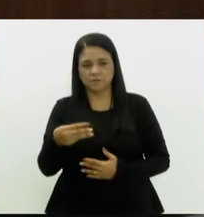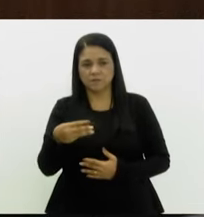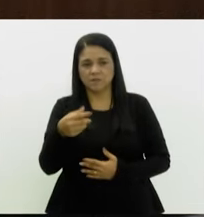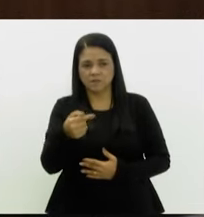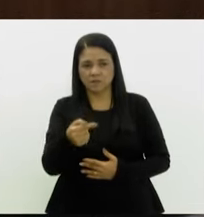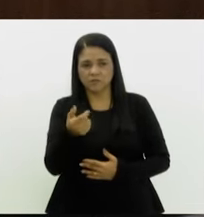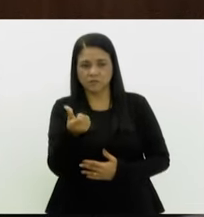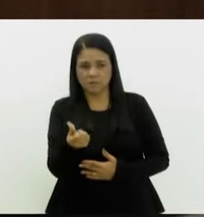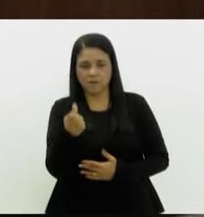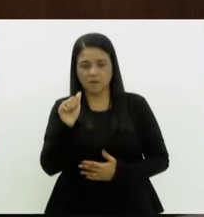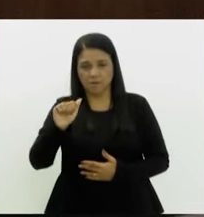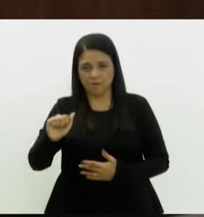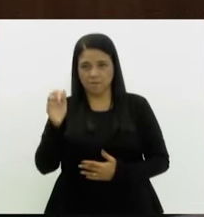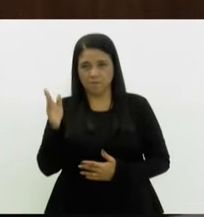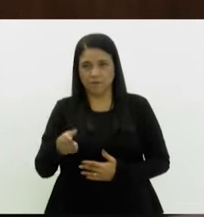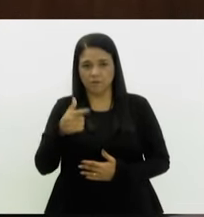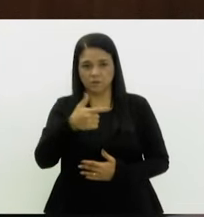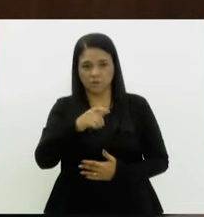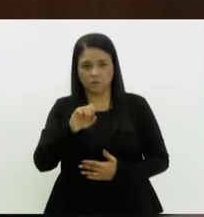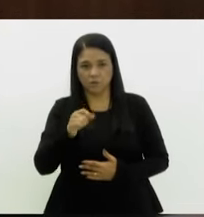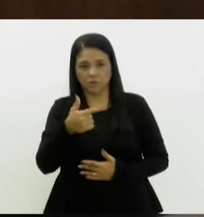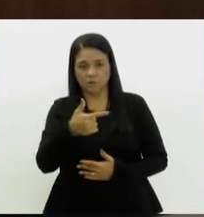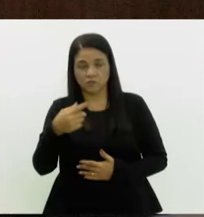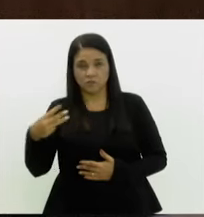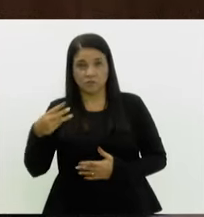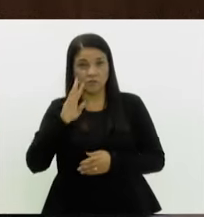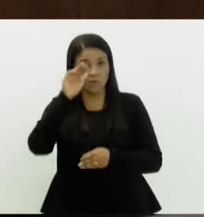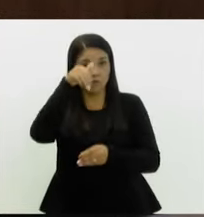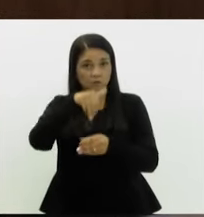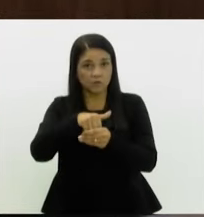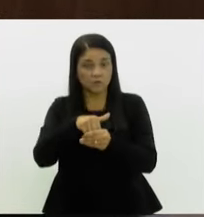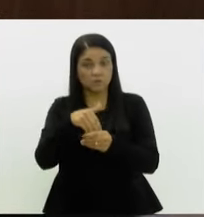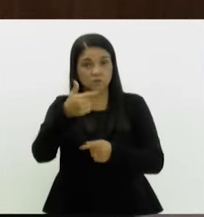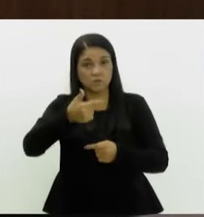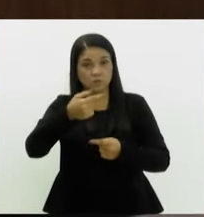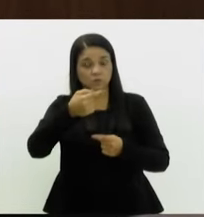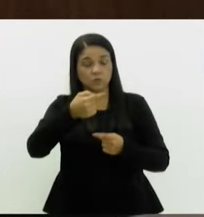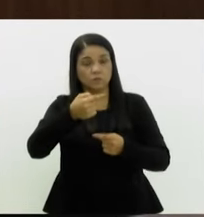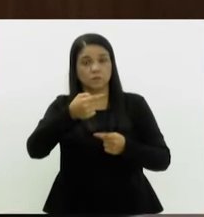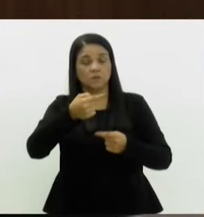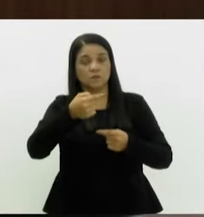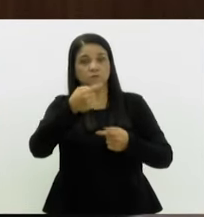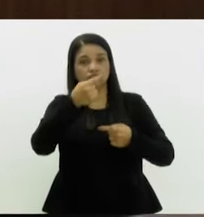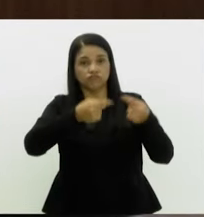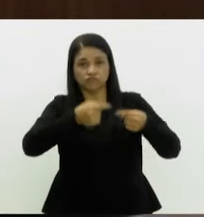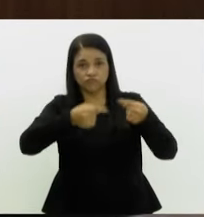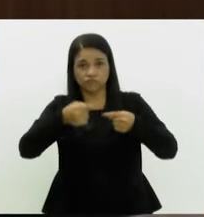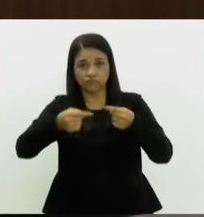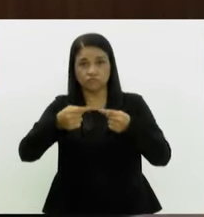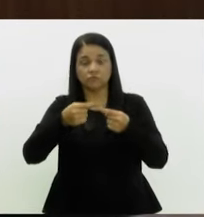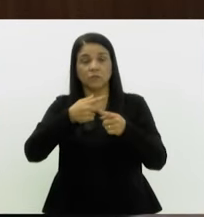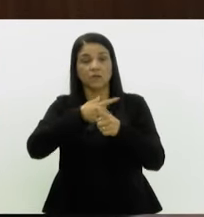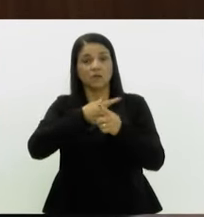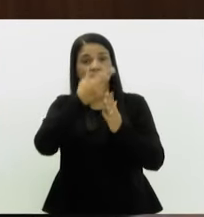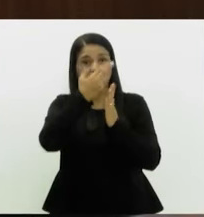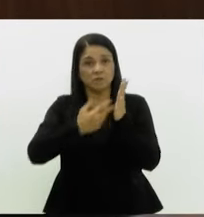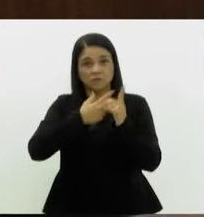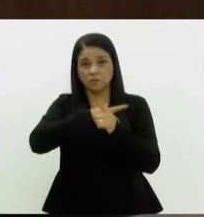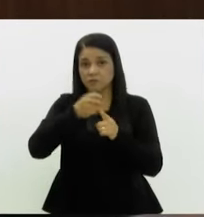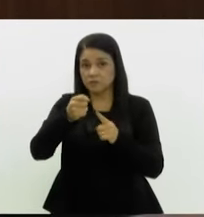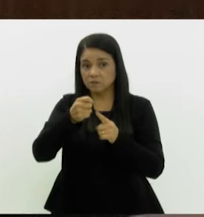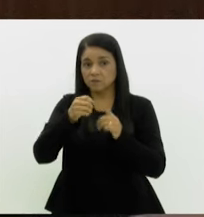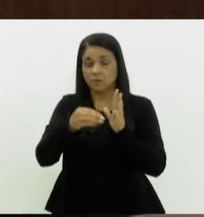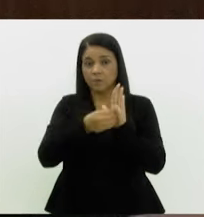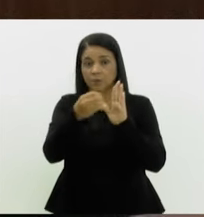de 23, estava em votação em segunda discussão, redação do vencido. E o parecer a emenda de